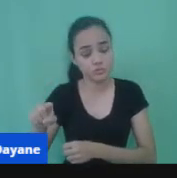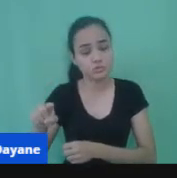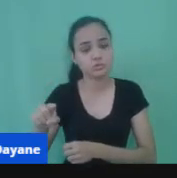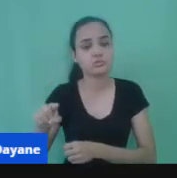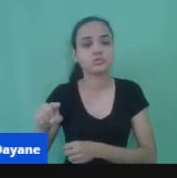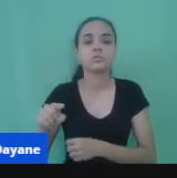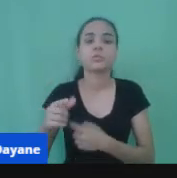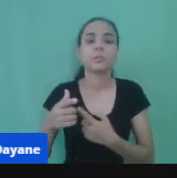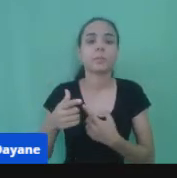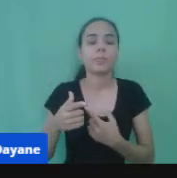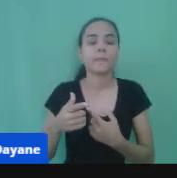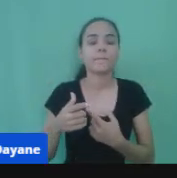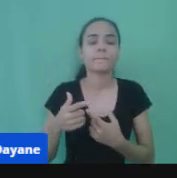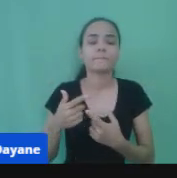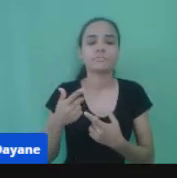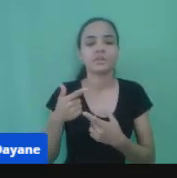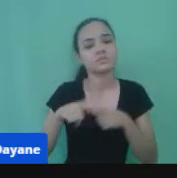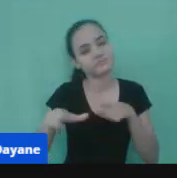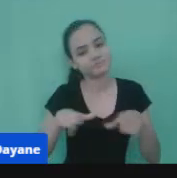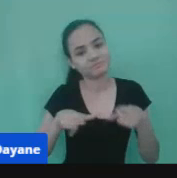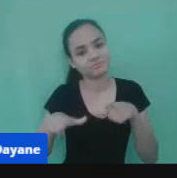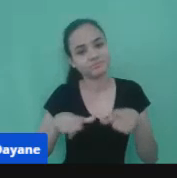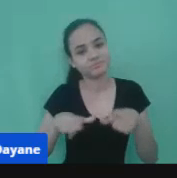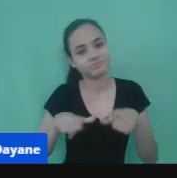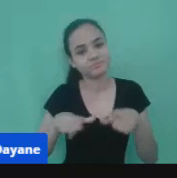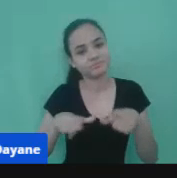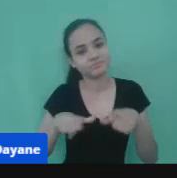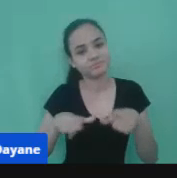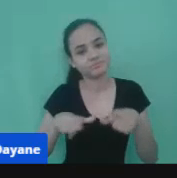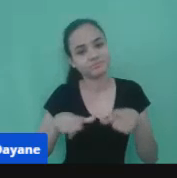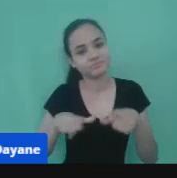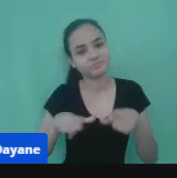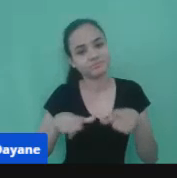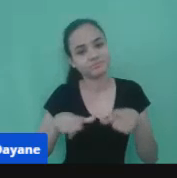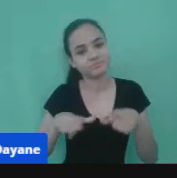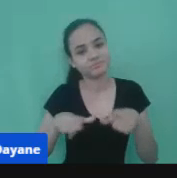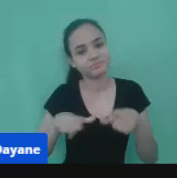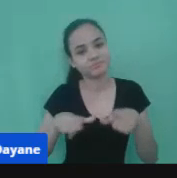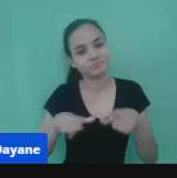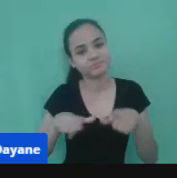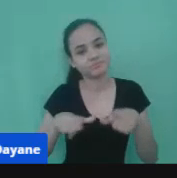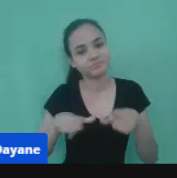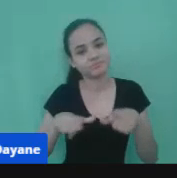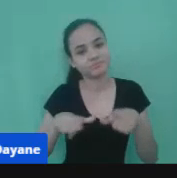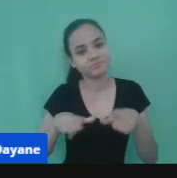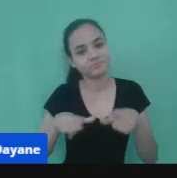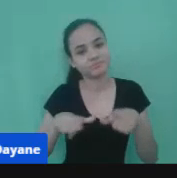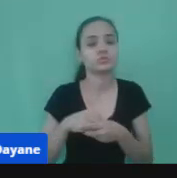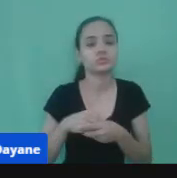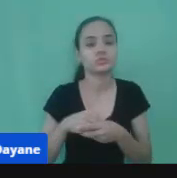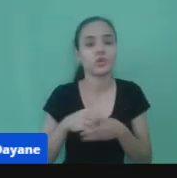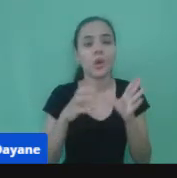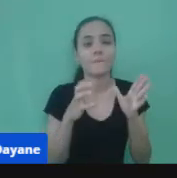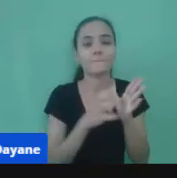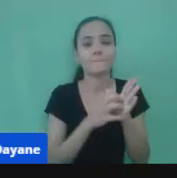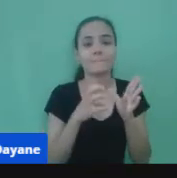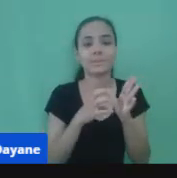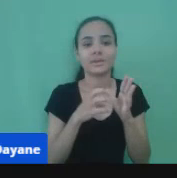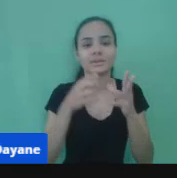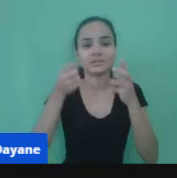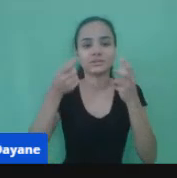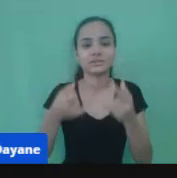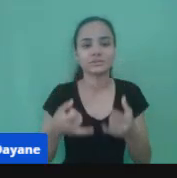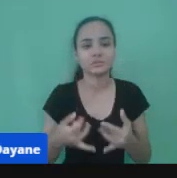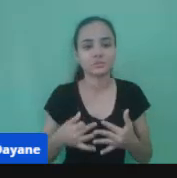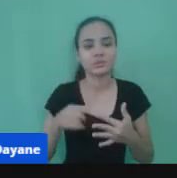escola. Eu gosto bastante desse programa do MEC, que chama Convida, que é a Comissão de Meio Ambiente e Qualidade de Vida.